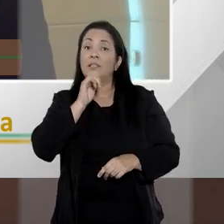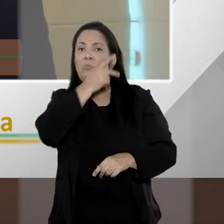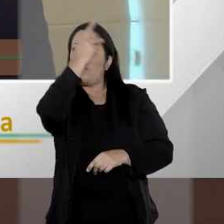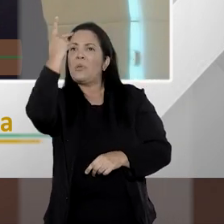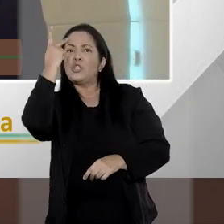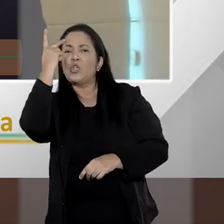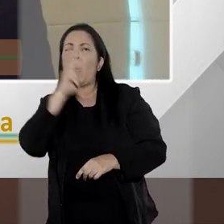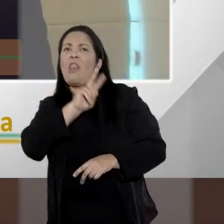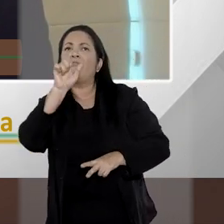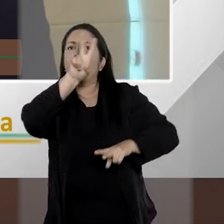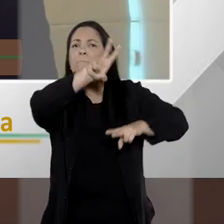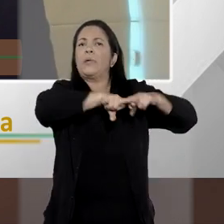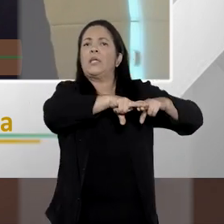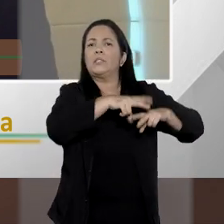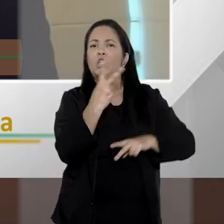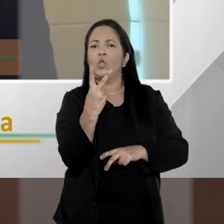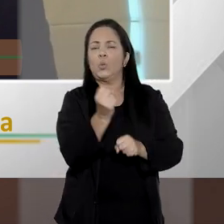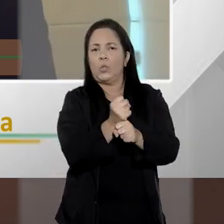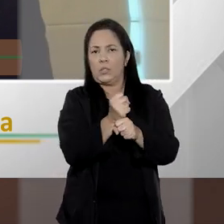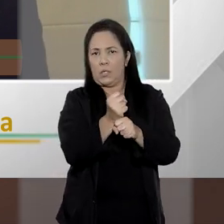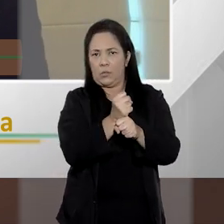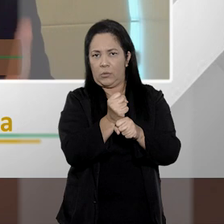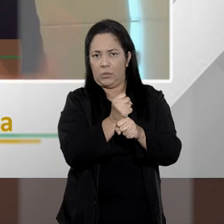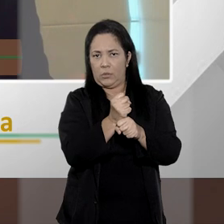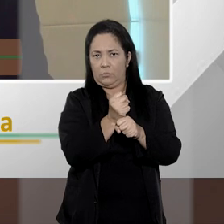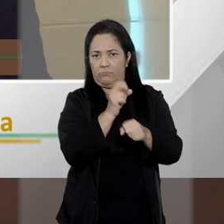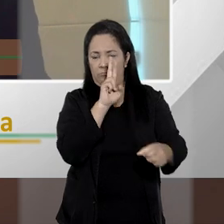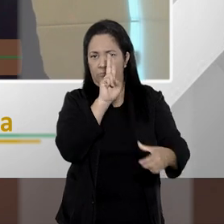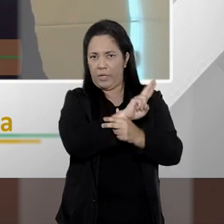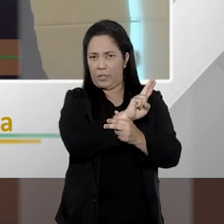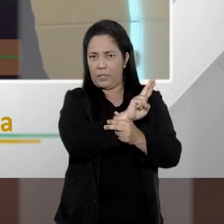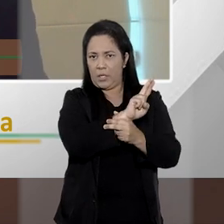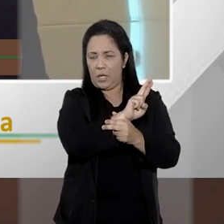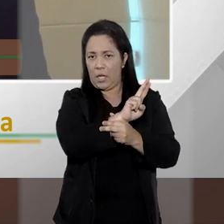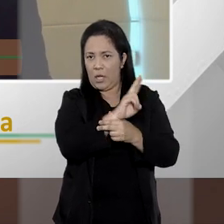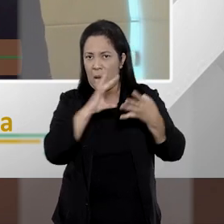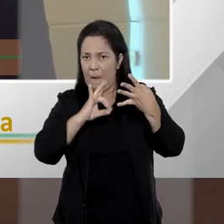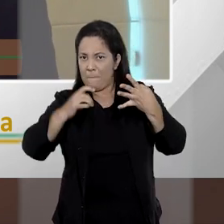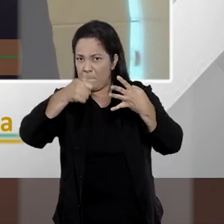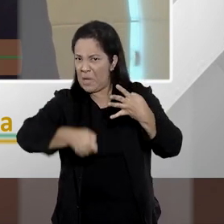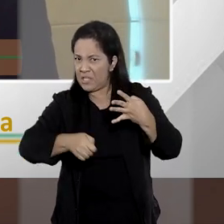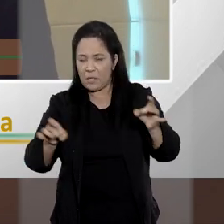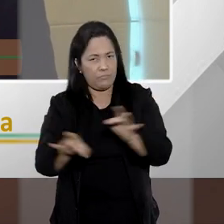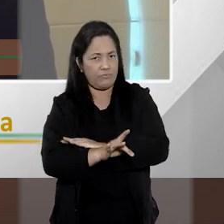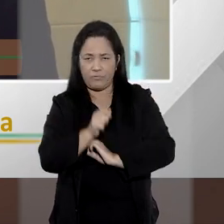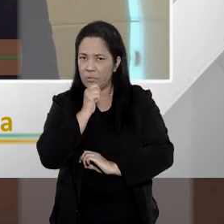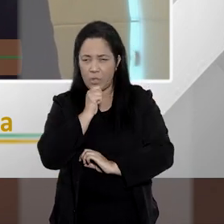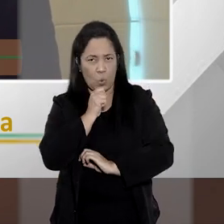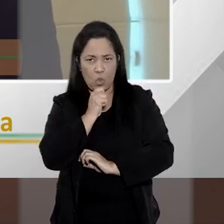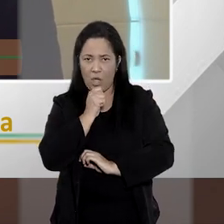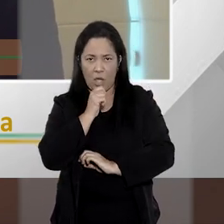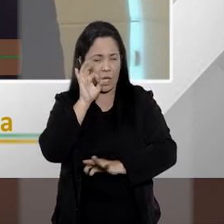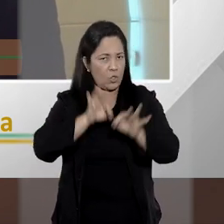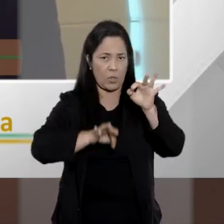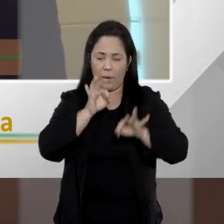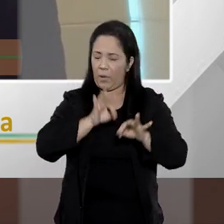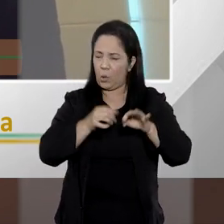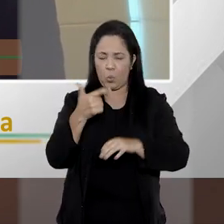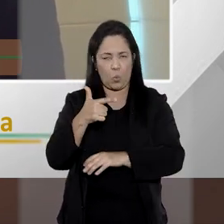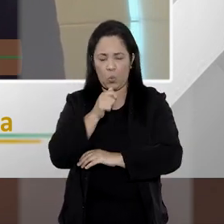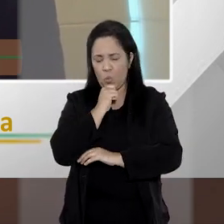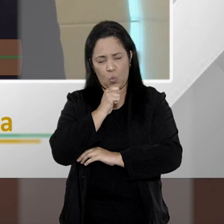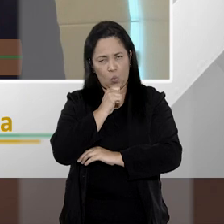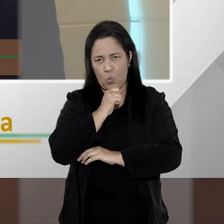fique preso durante 2 anos, certo? Preventivamente, ou seja, sem sentença penal transitada em julgado, com os benefícios,